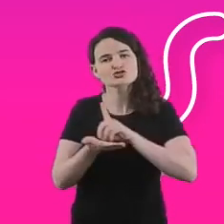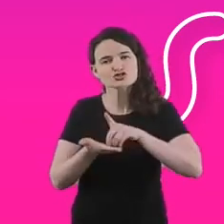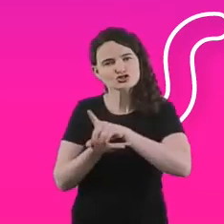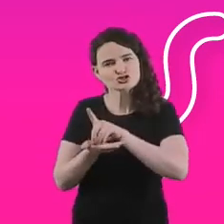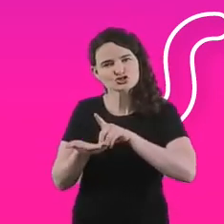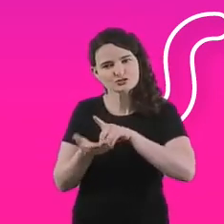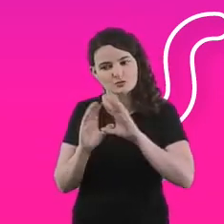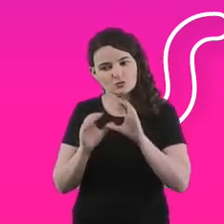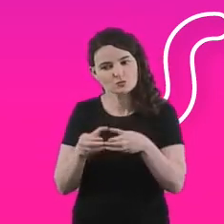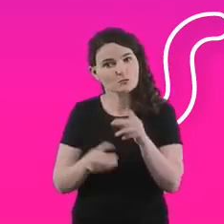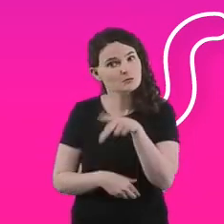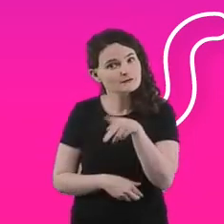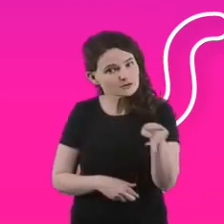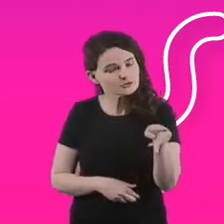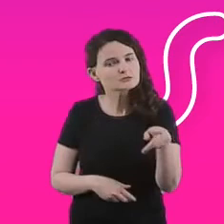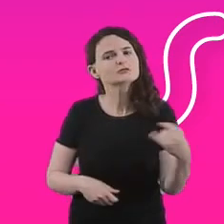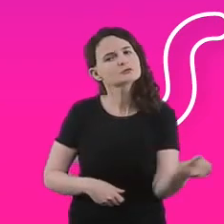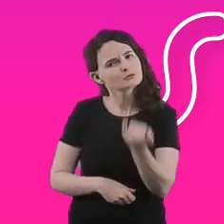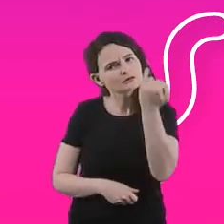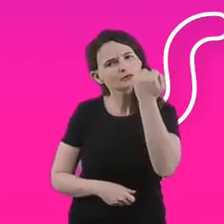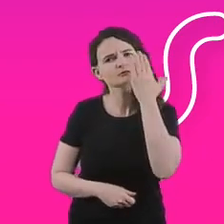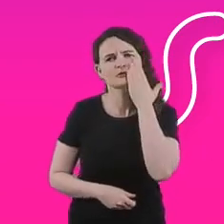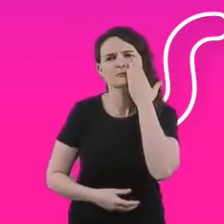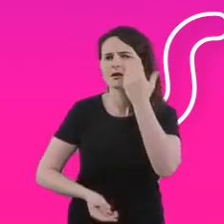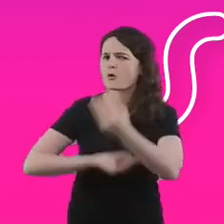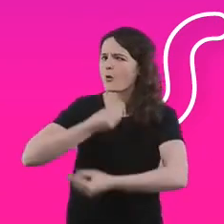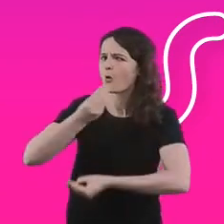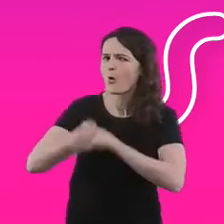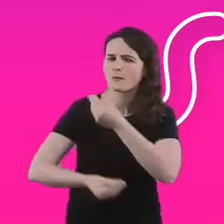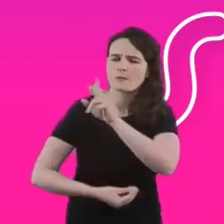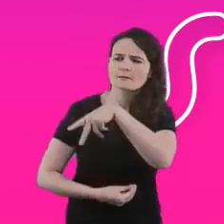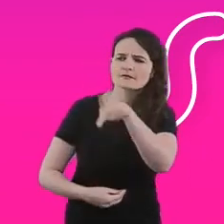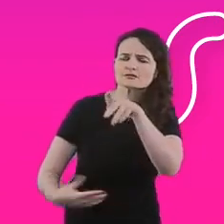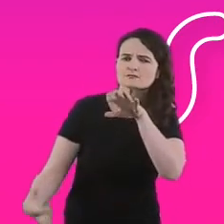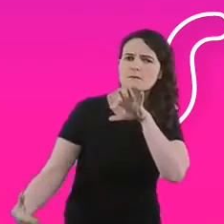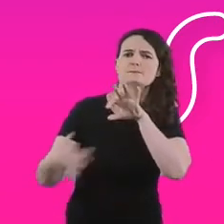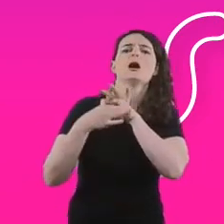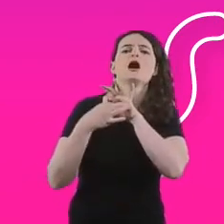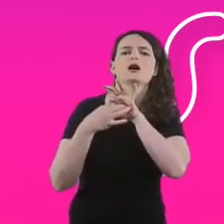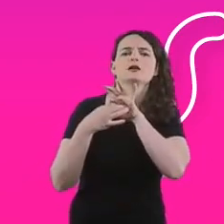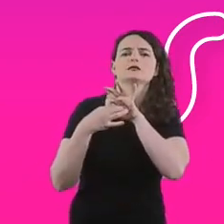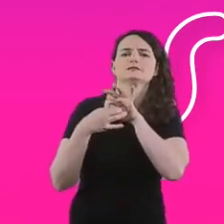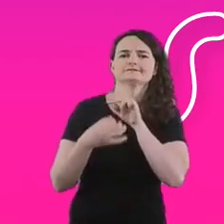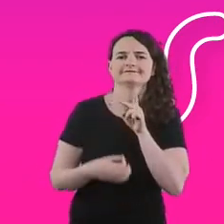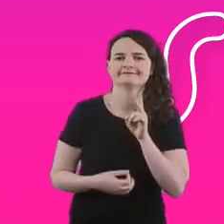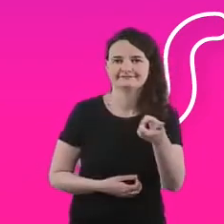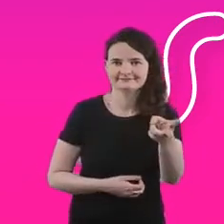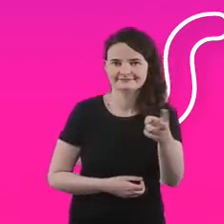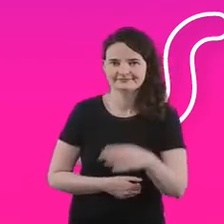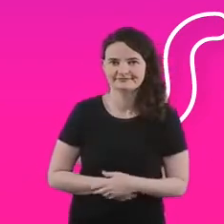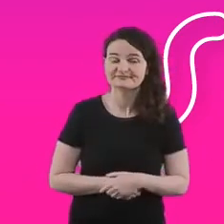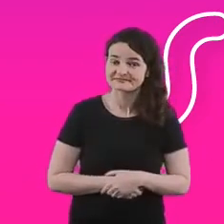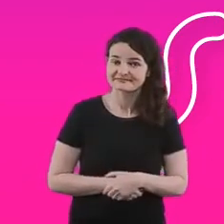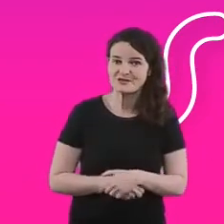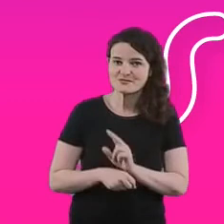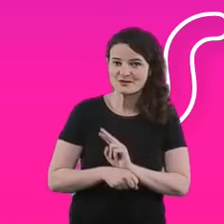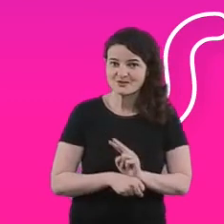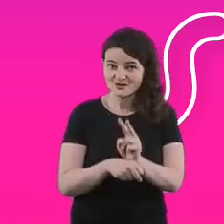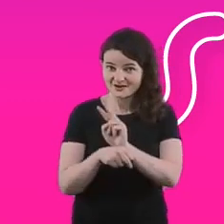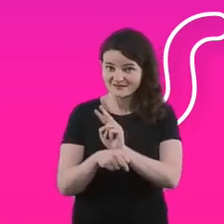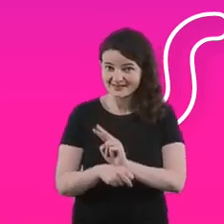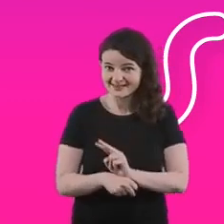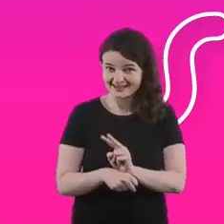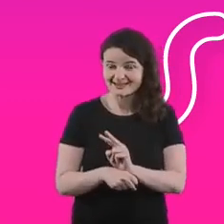os professores estão realmente juntos ali com a gente e mantendo esse engajamento ao longo do tempo. Monitoramento. A gente tem uma série